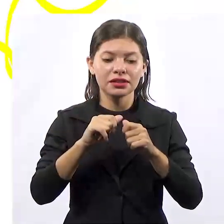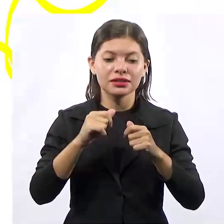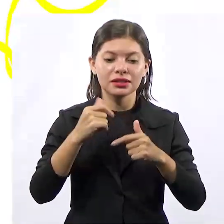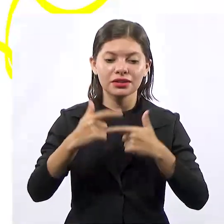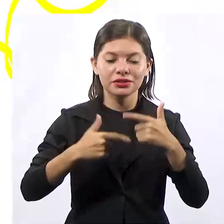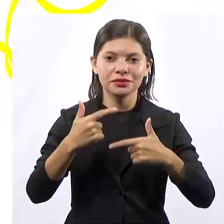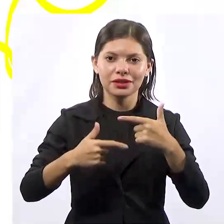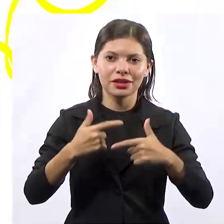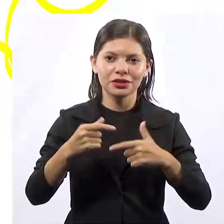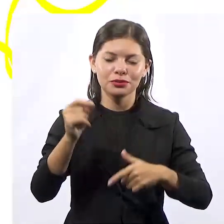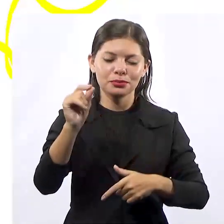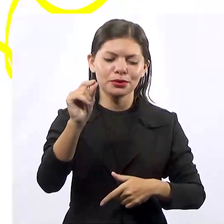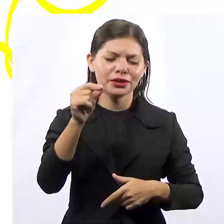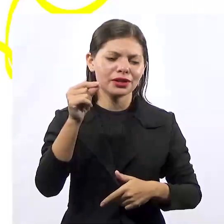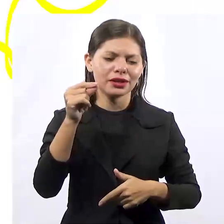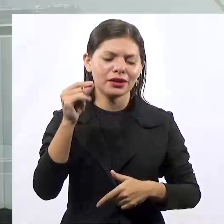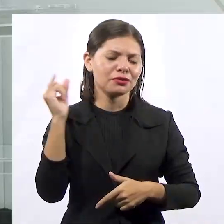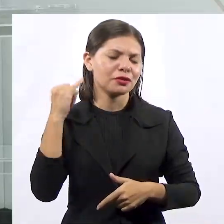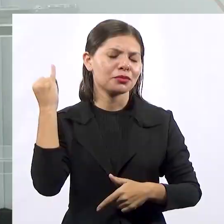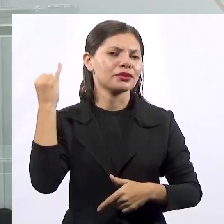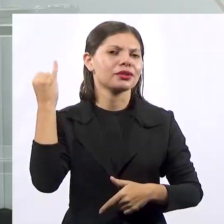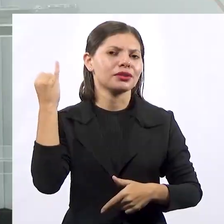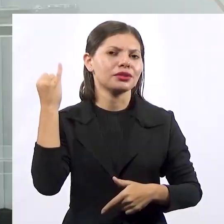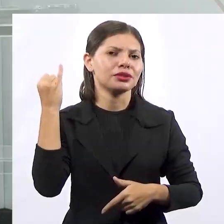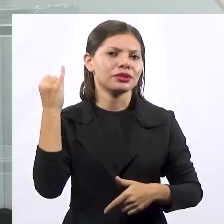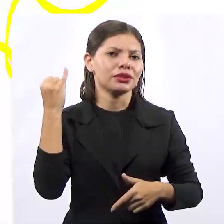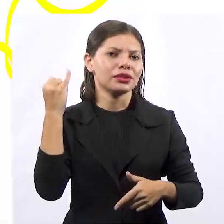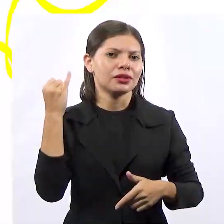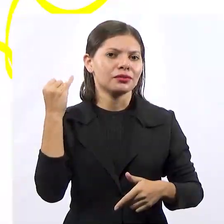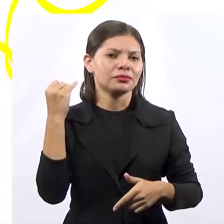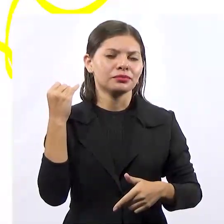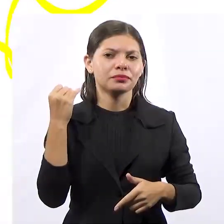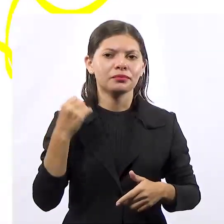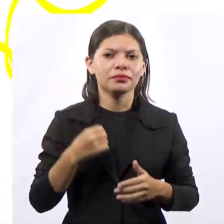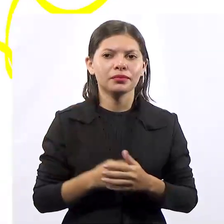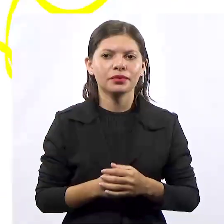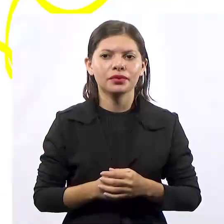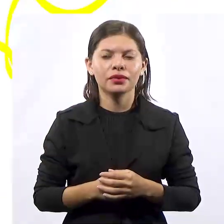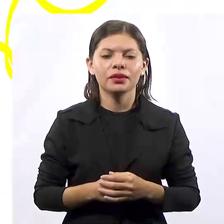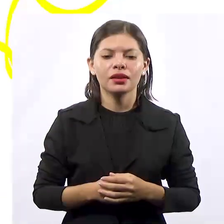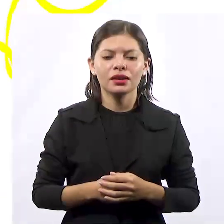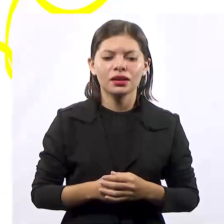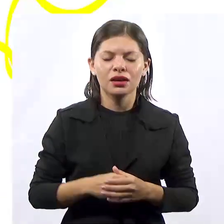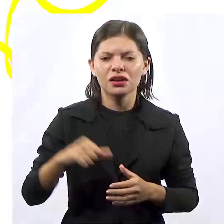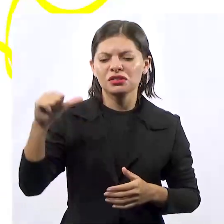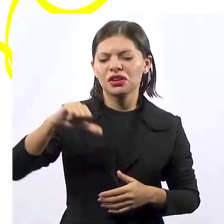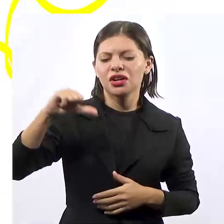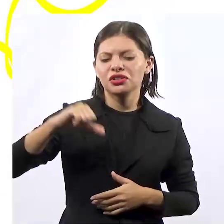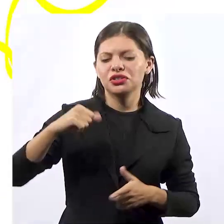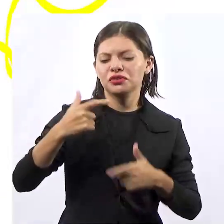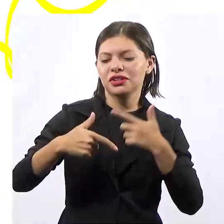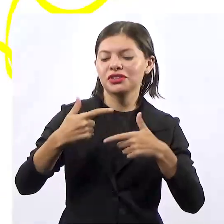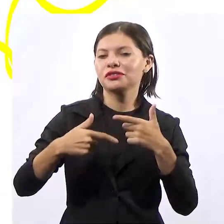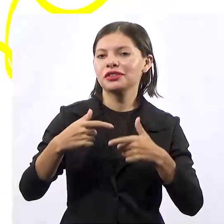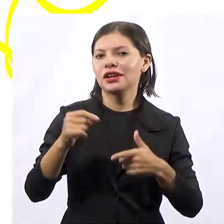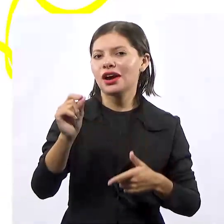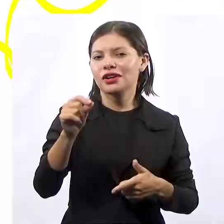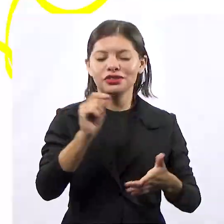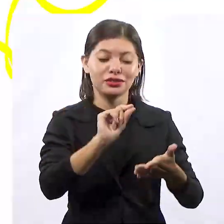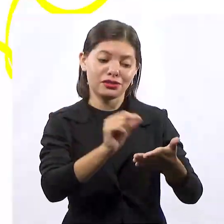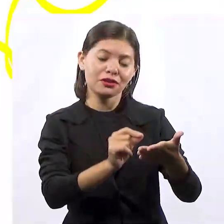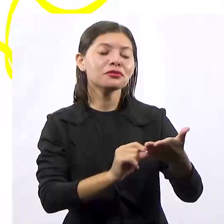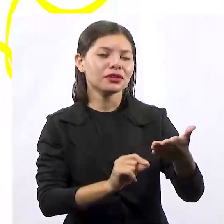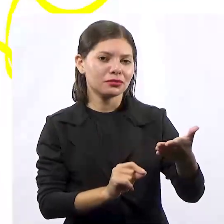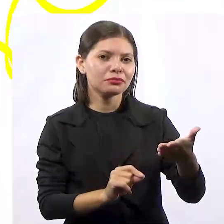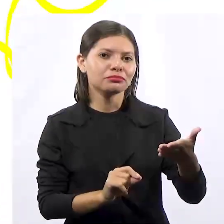realização dessa atividade. Por que essa atividade foi importante? Os pontos negativos também podem aqui ser elencados, seguidos